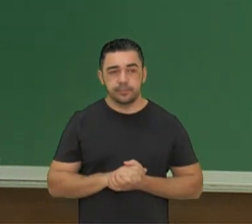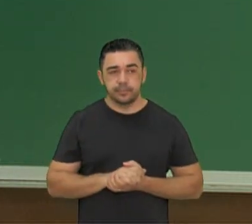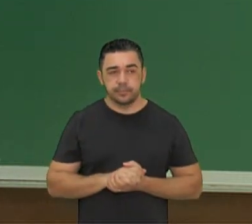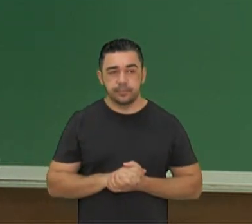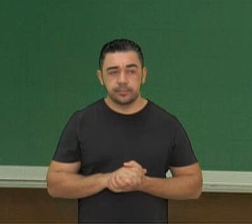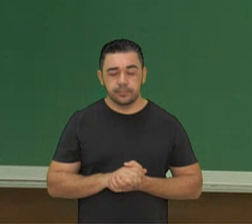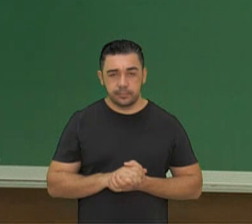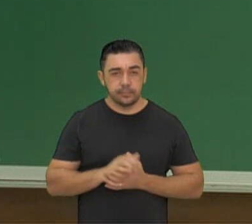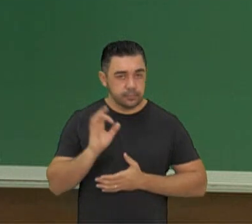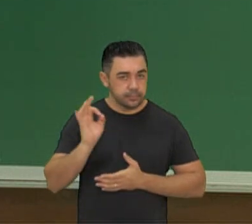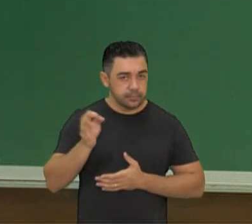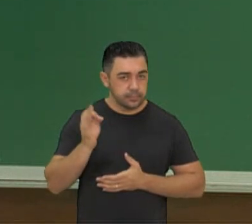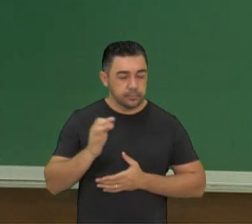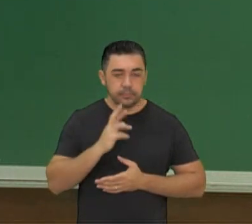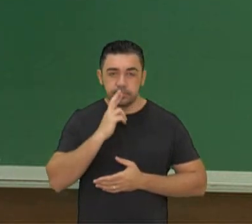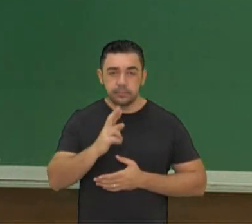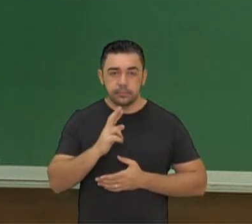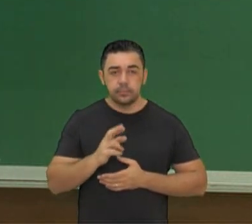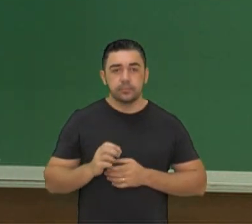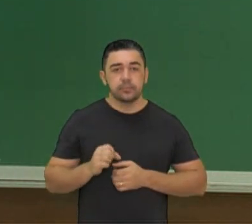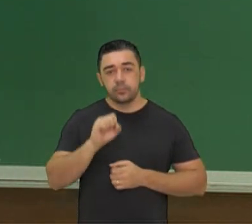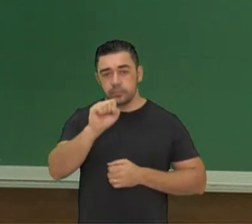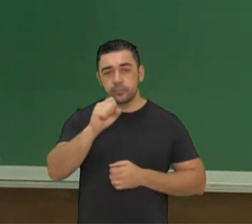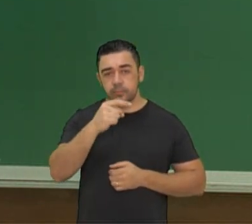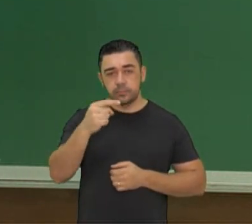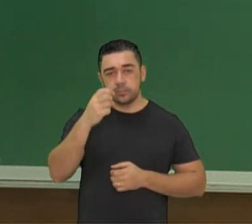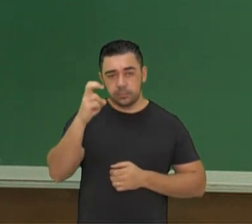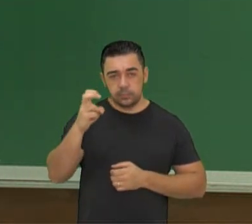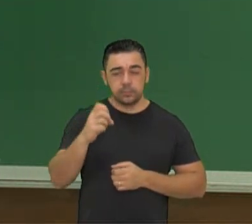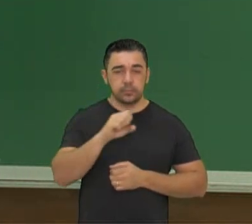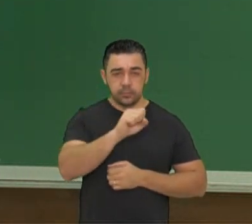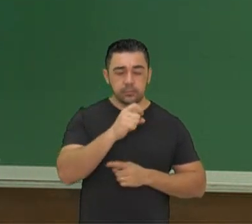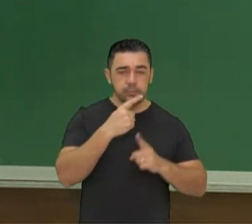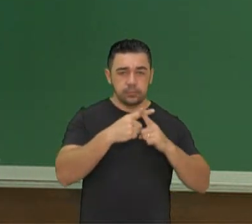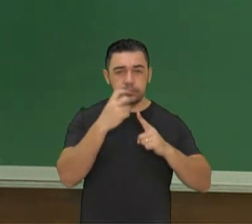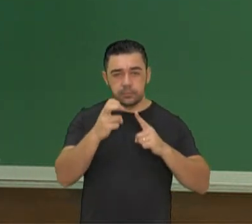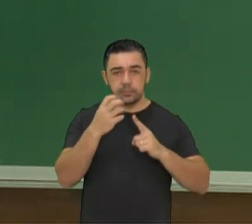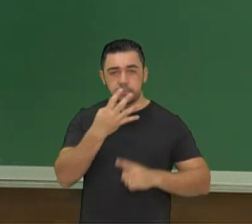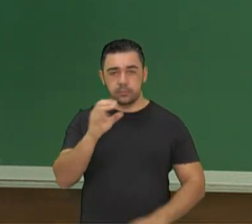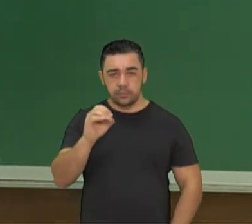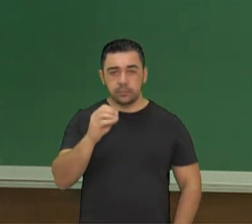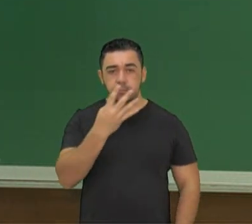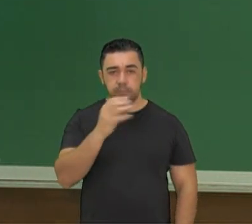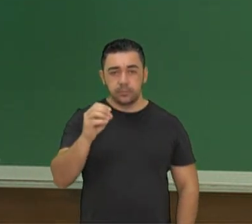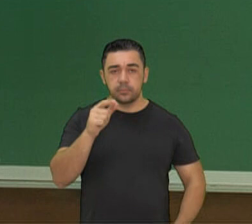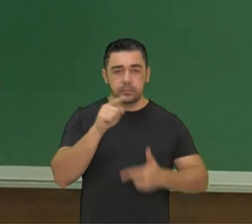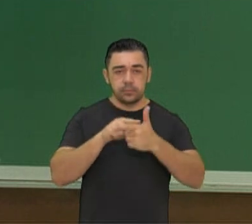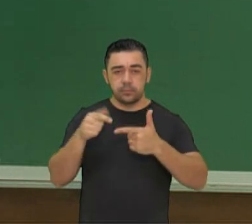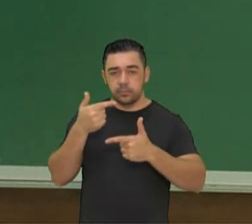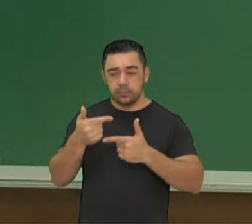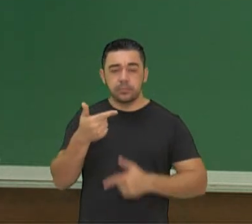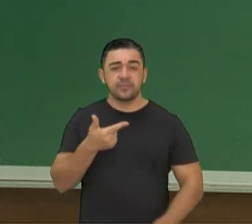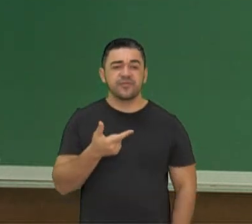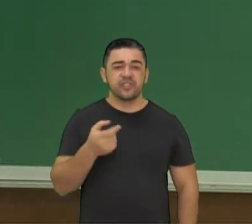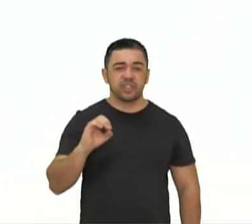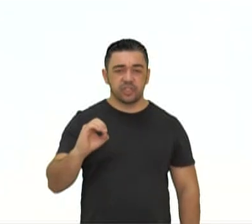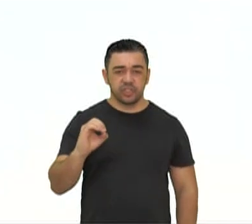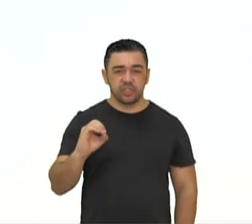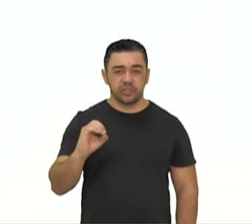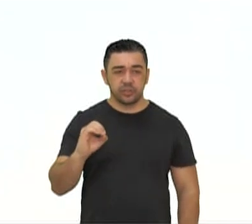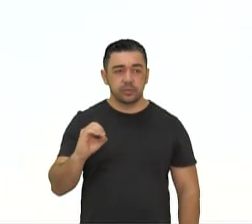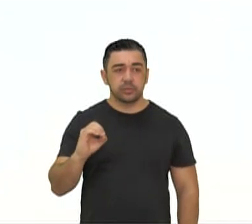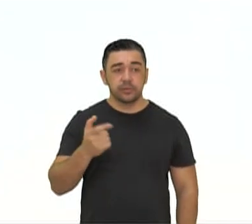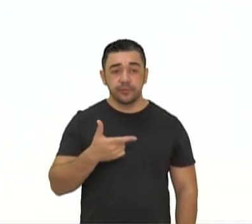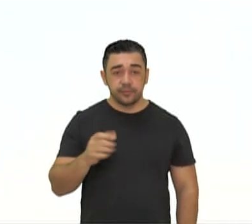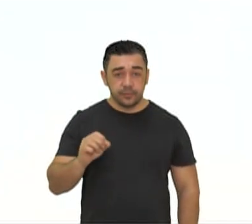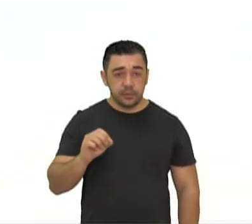sobre 2, tudo bem? 8 menos 3 é 5, 8 vezes 5, 40, e 40 por 2 é 20.